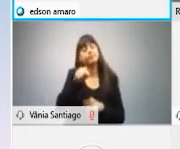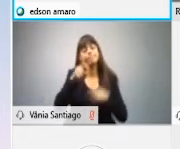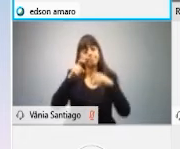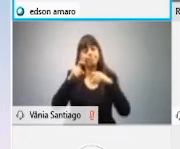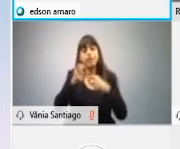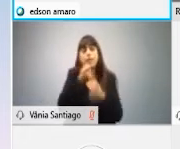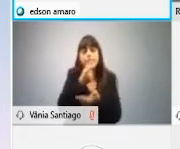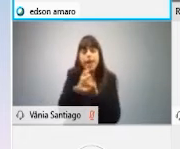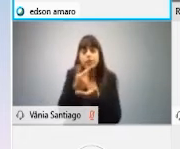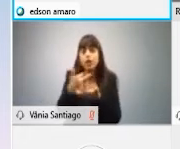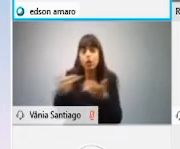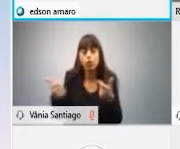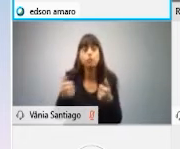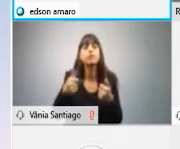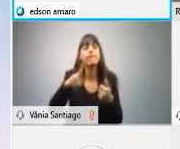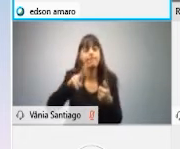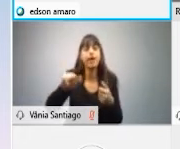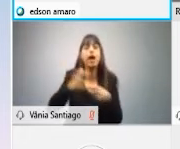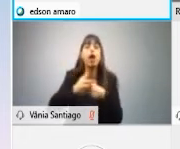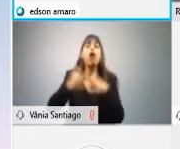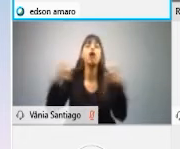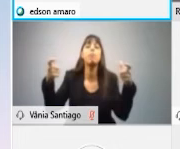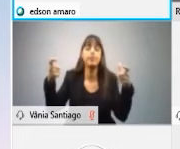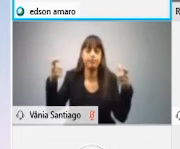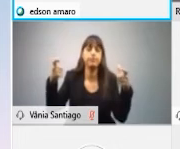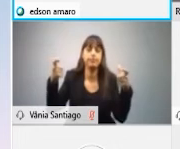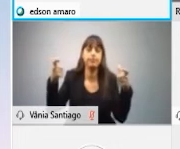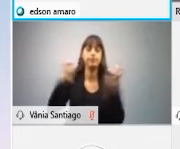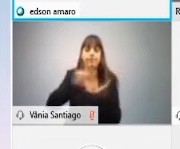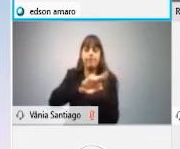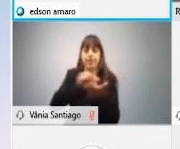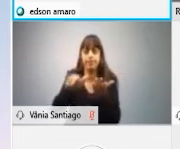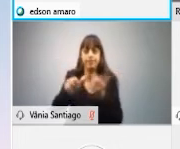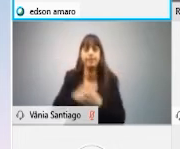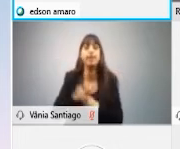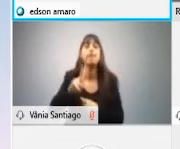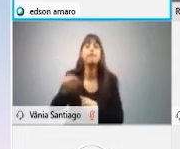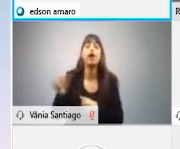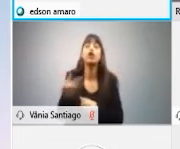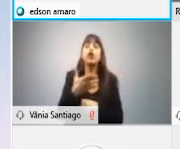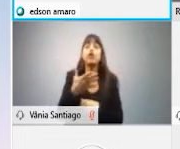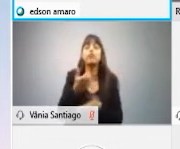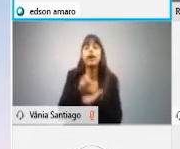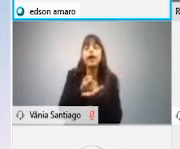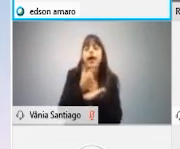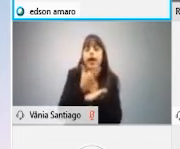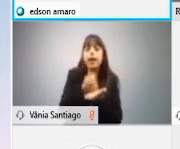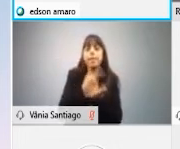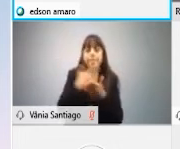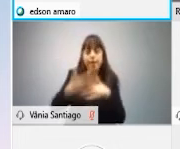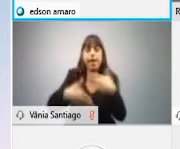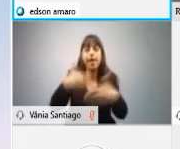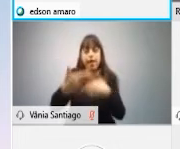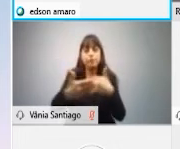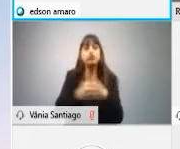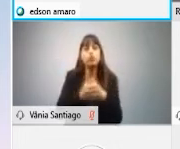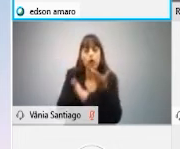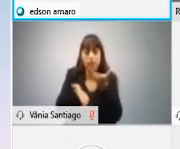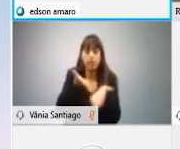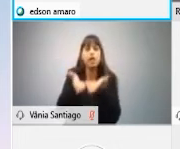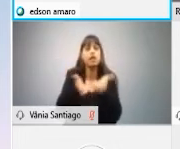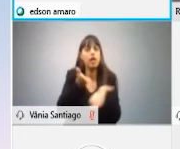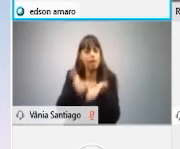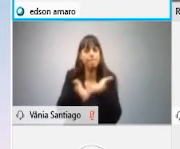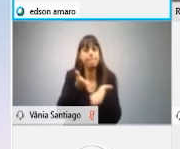estamos conhecendo cada vez mais. Portanto, deve chegar uma nova geração aí de novos agentes terapêuticos da